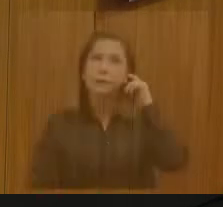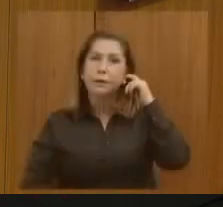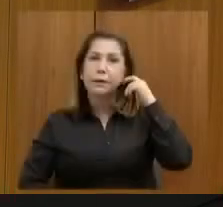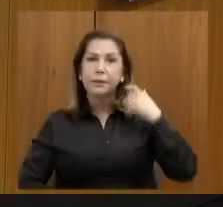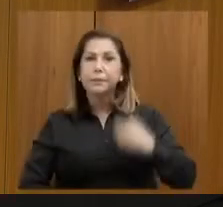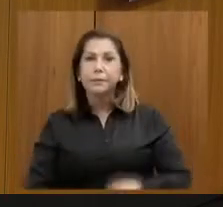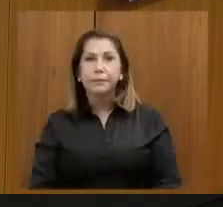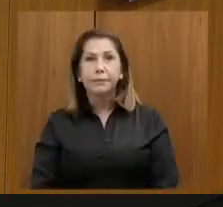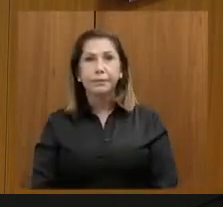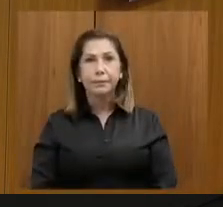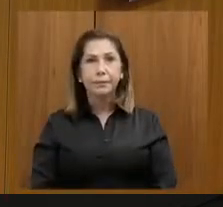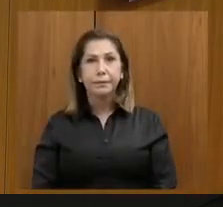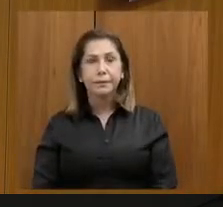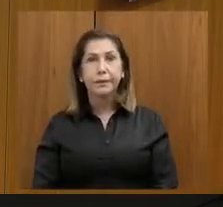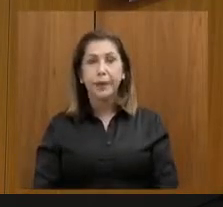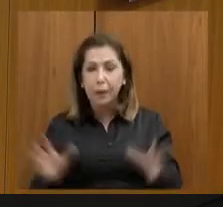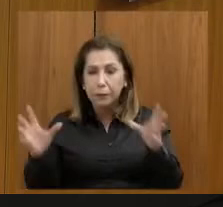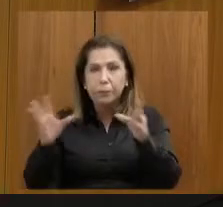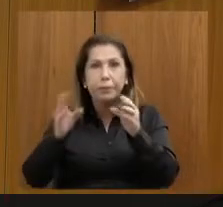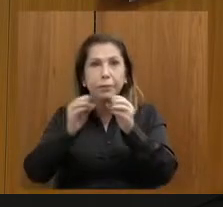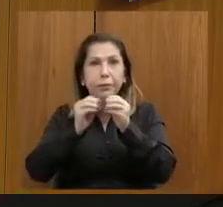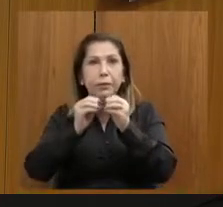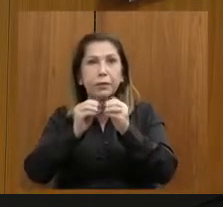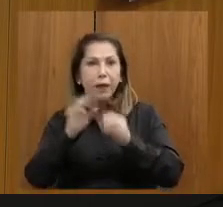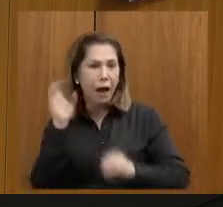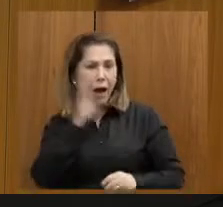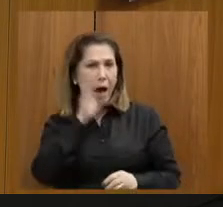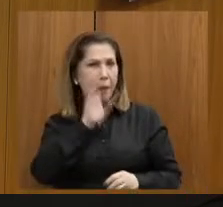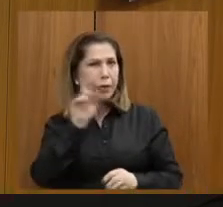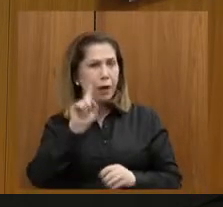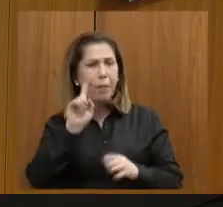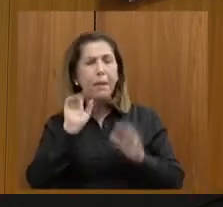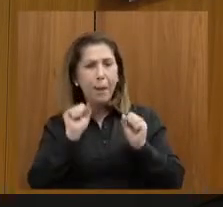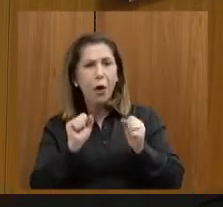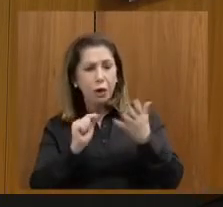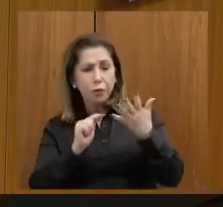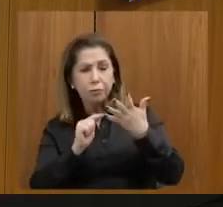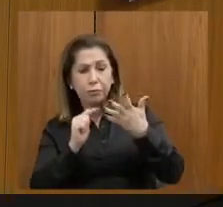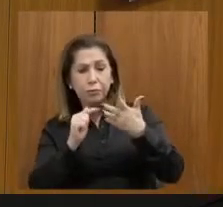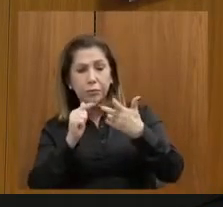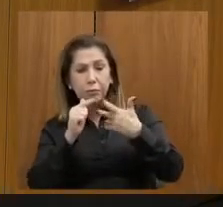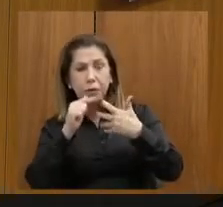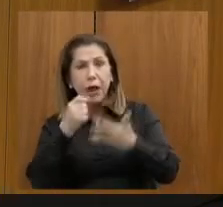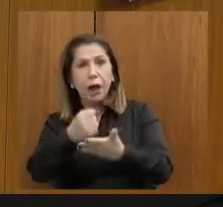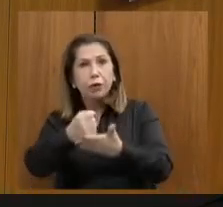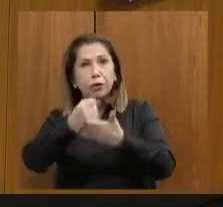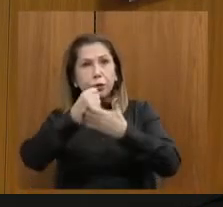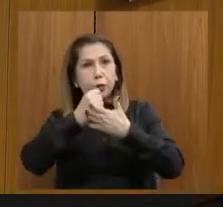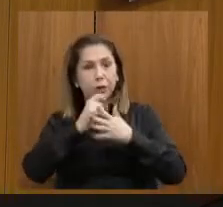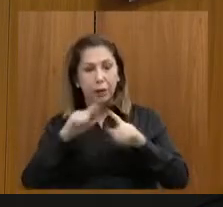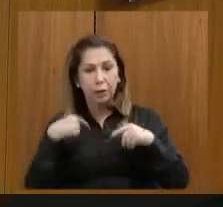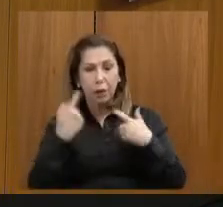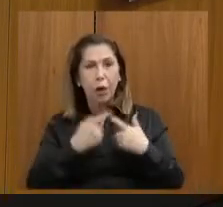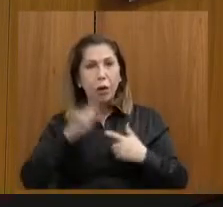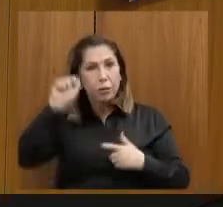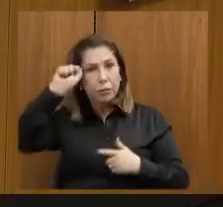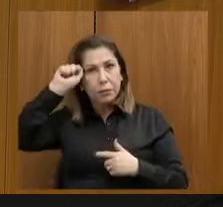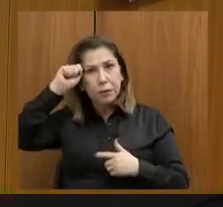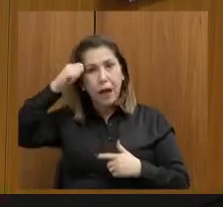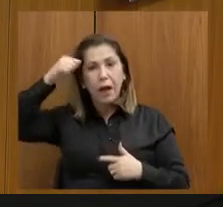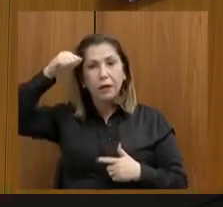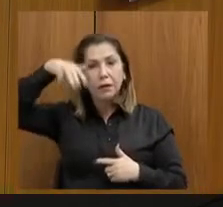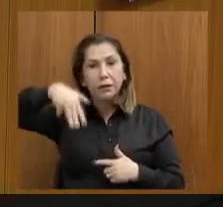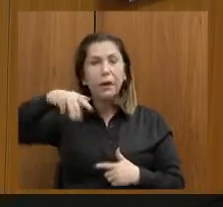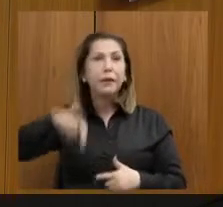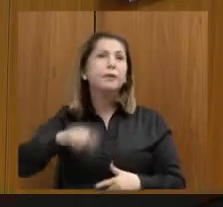de forma bruta mas trazer elementos que que ajudem nesse enfrentamento ao racismo religioso em Minas